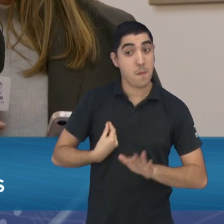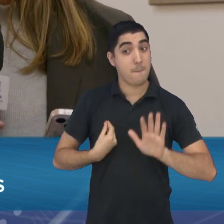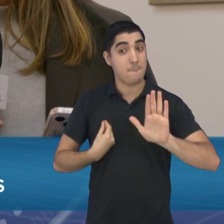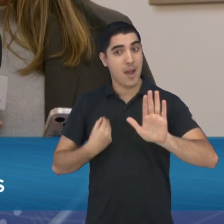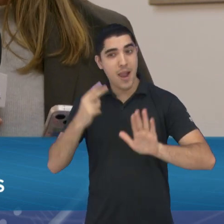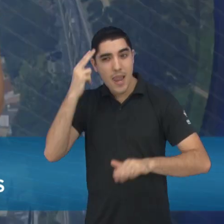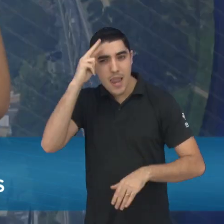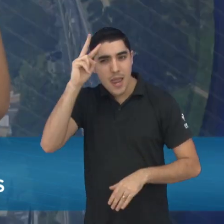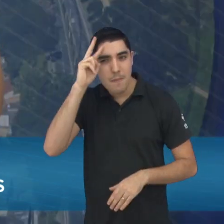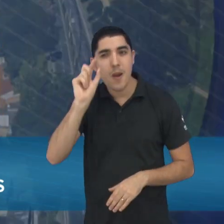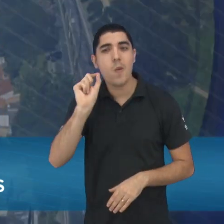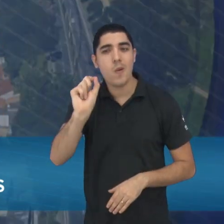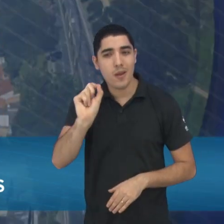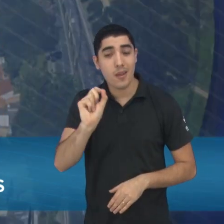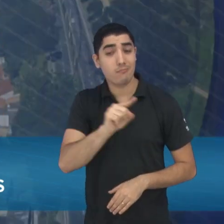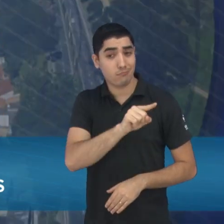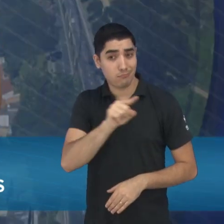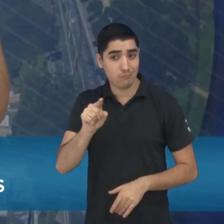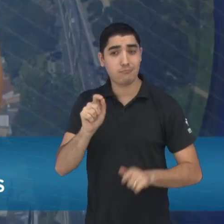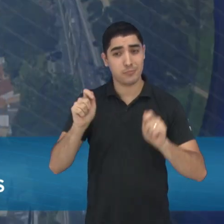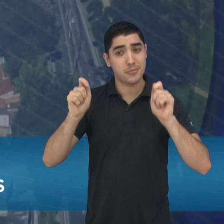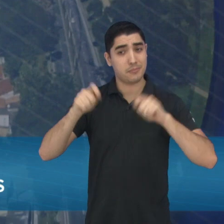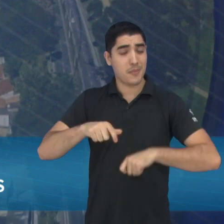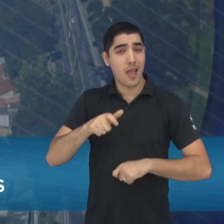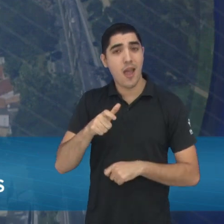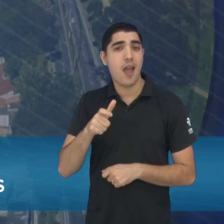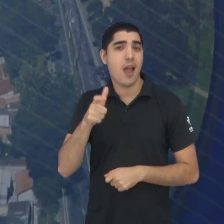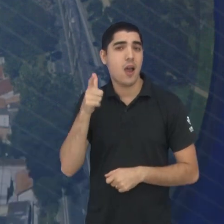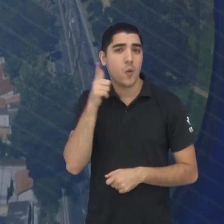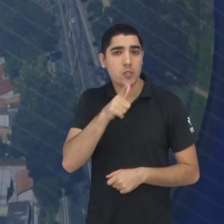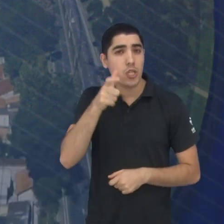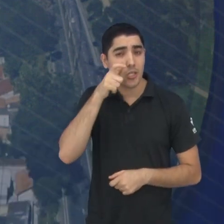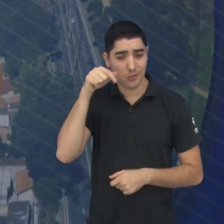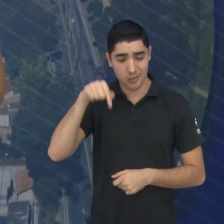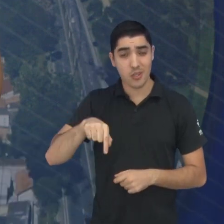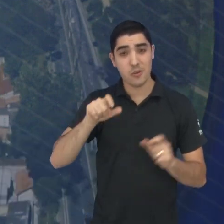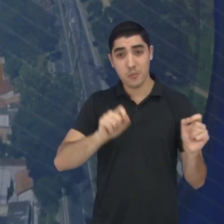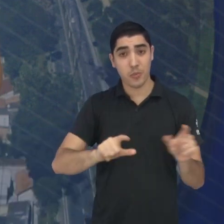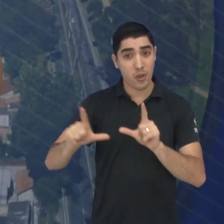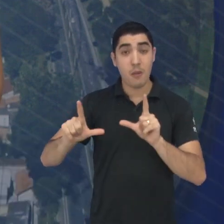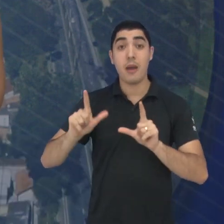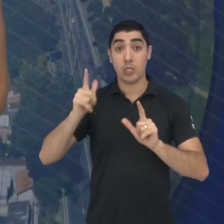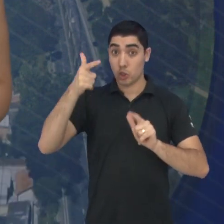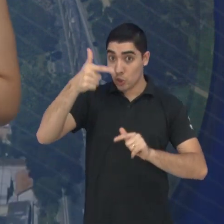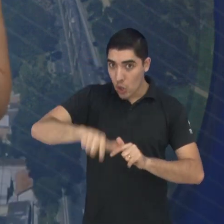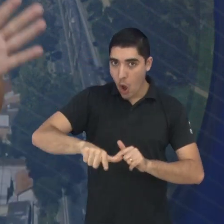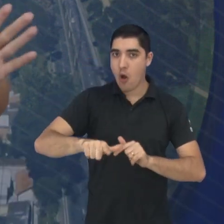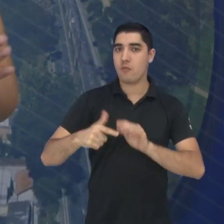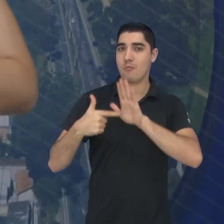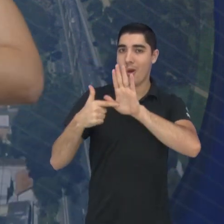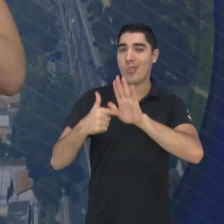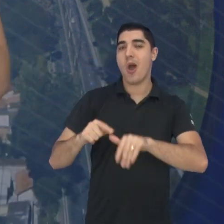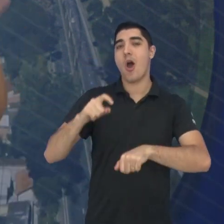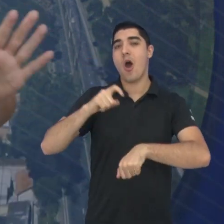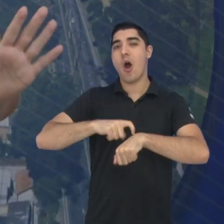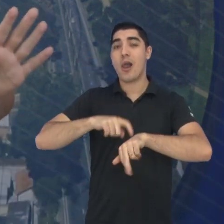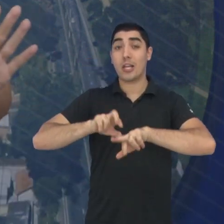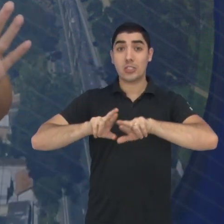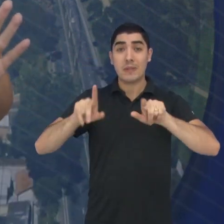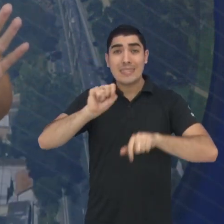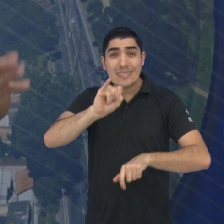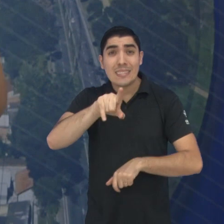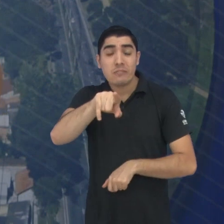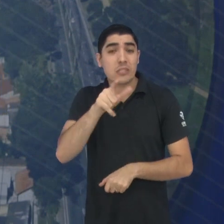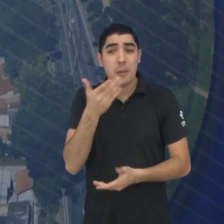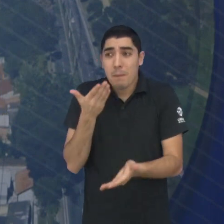lembrando que vocês podem acompanhar durante toda a nossa programação. O programa é reprisado também em outros horários, então se perdeu o